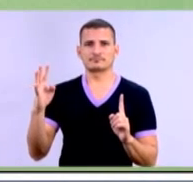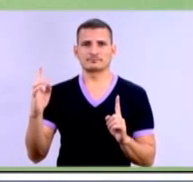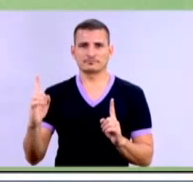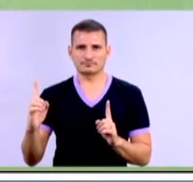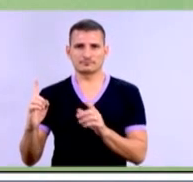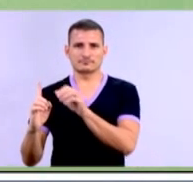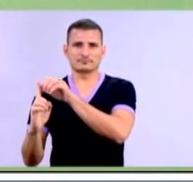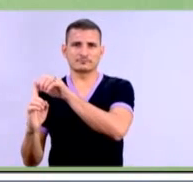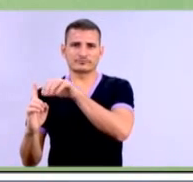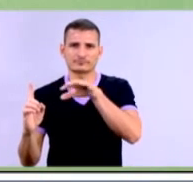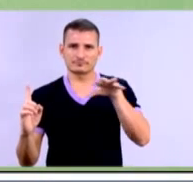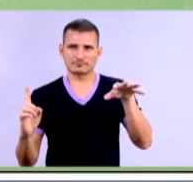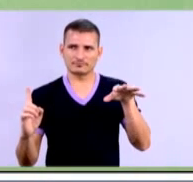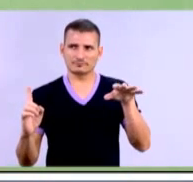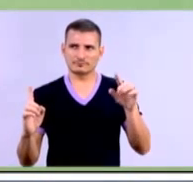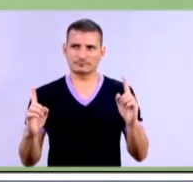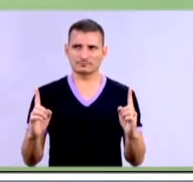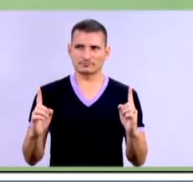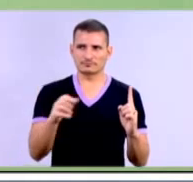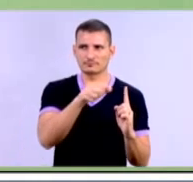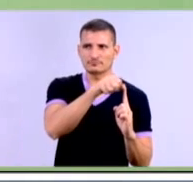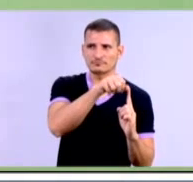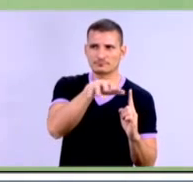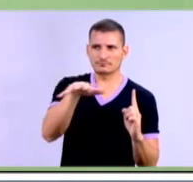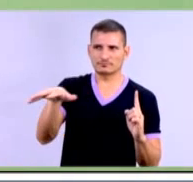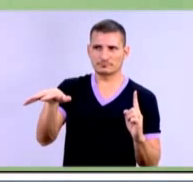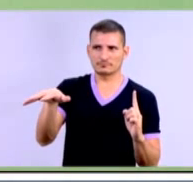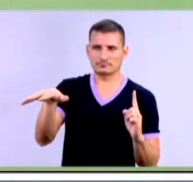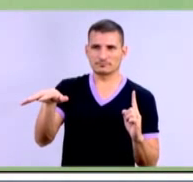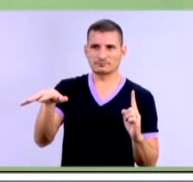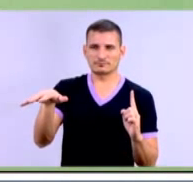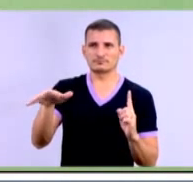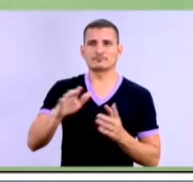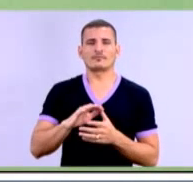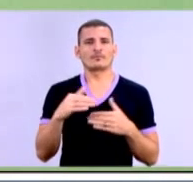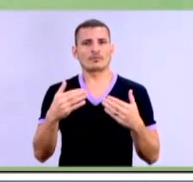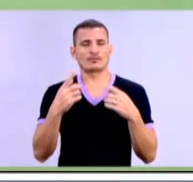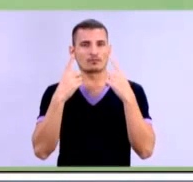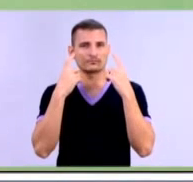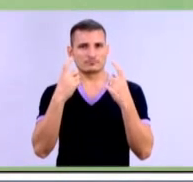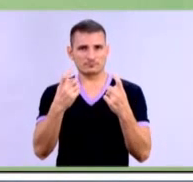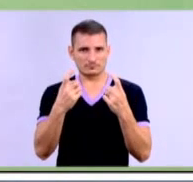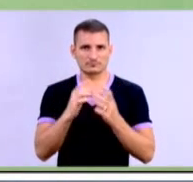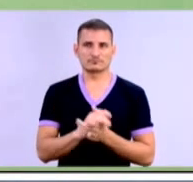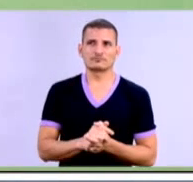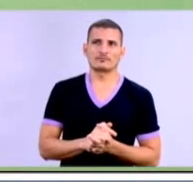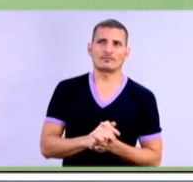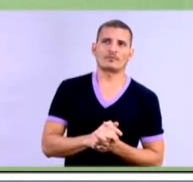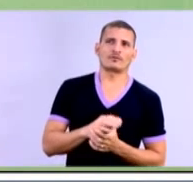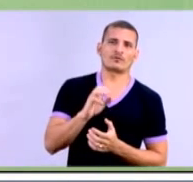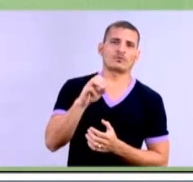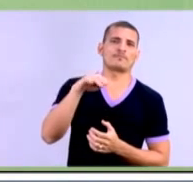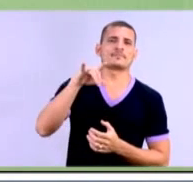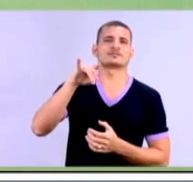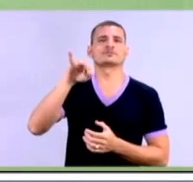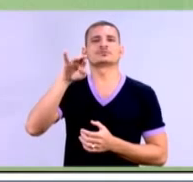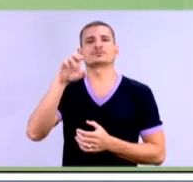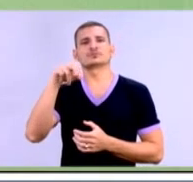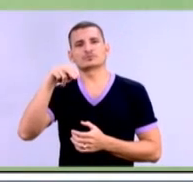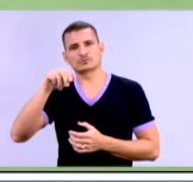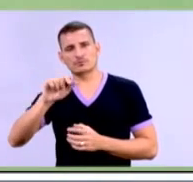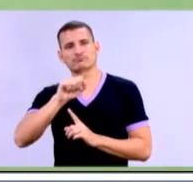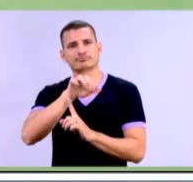ao ponto de transmissão do sinal. Então é interessante que a gente falou, né? Um é omnidirecional, que espalha, e o